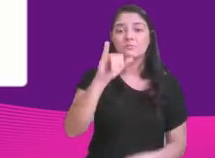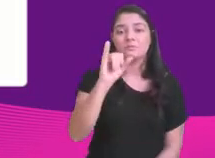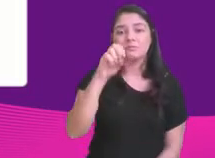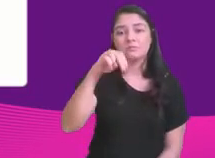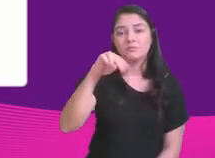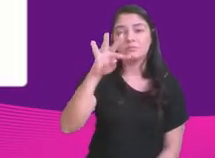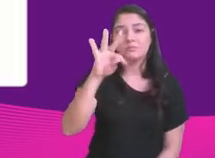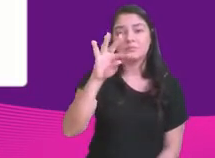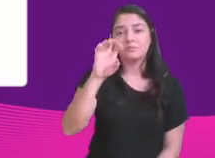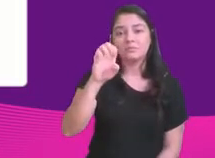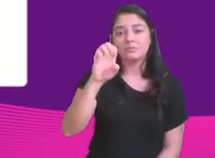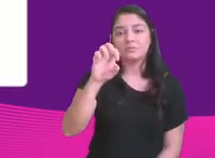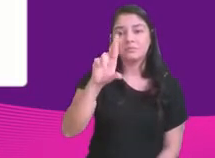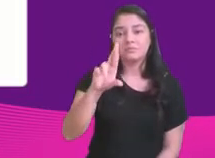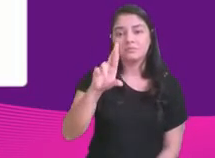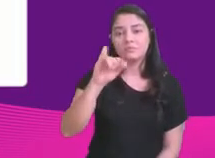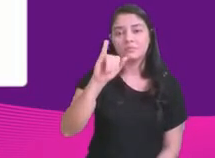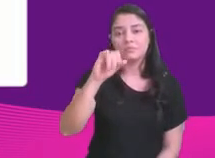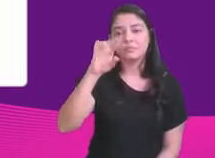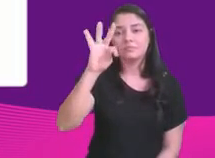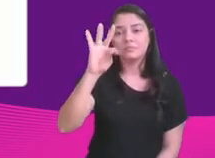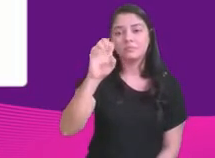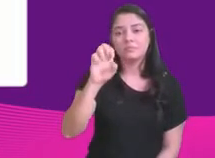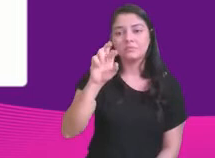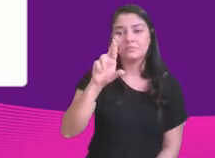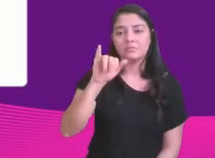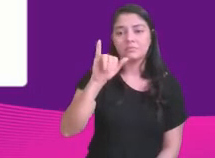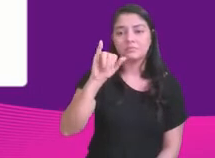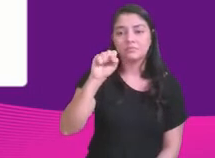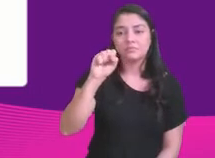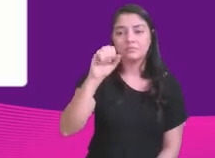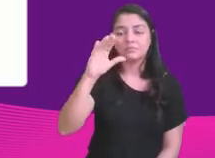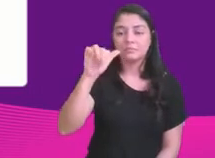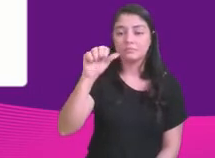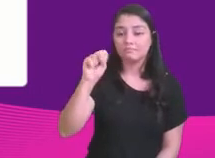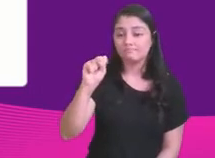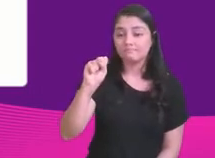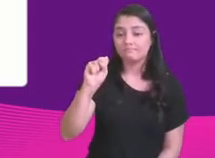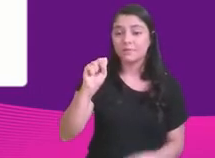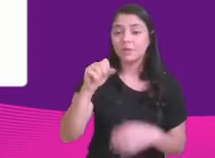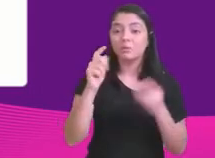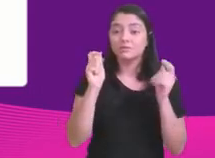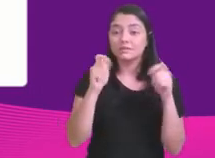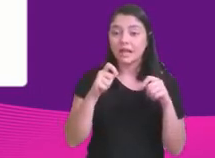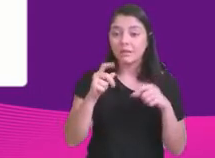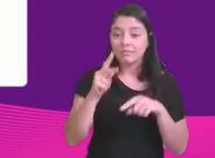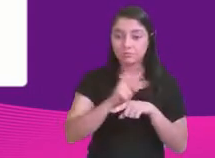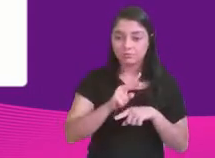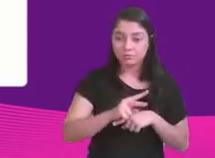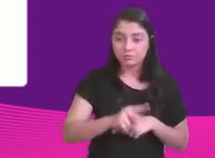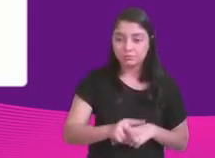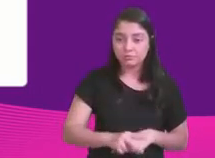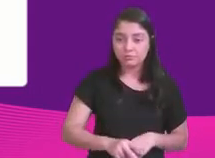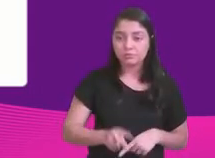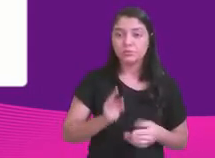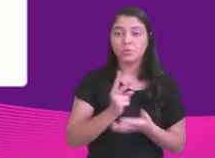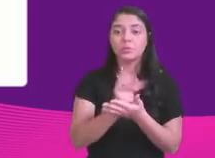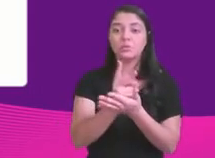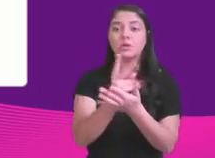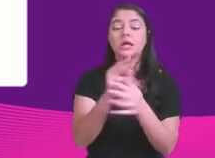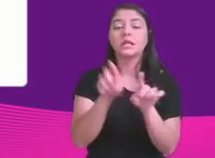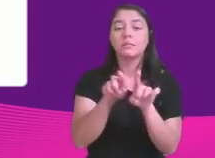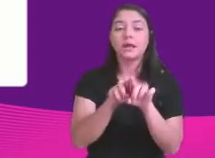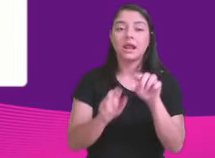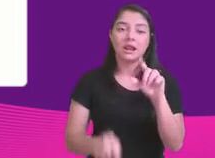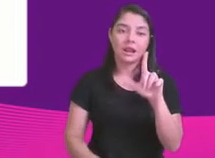cirurgias na qual nós conseguimos preservar esfíncter. E estas cirurgias, em comparação com laparoscopia,